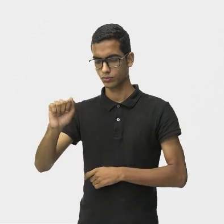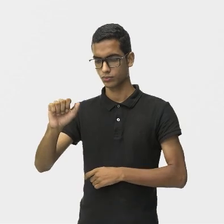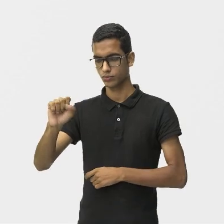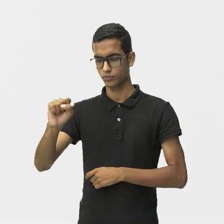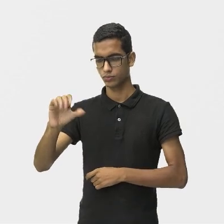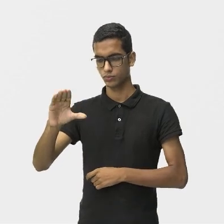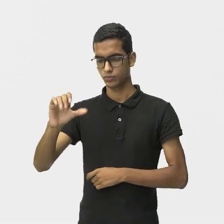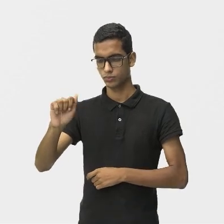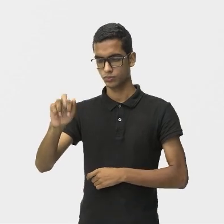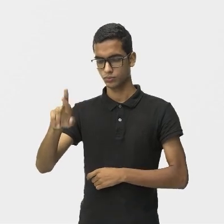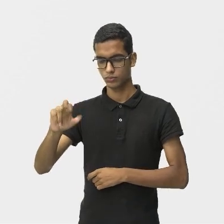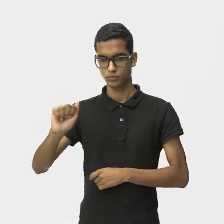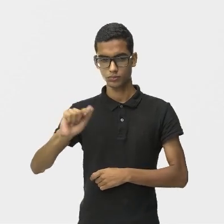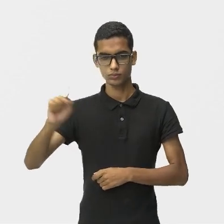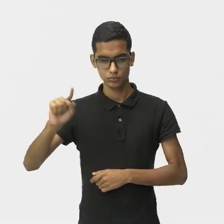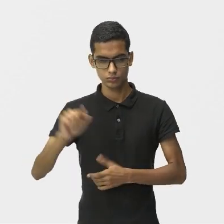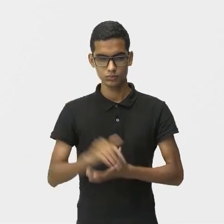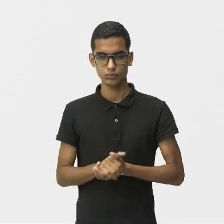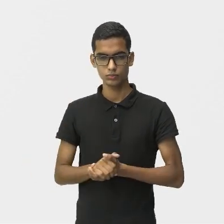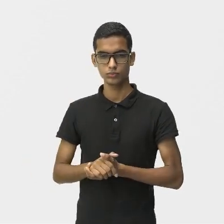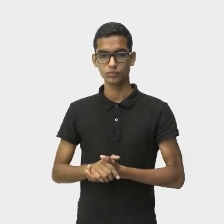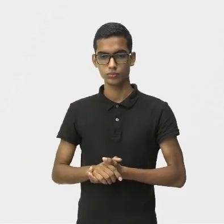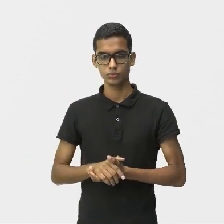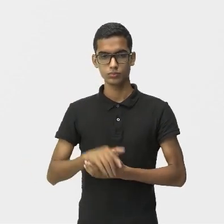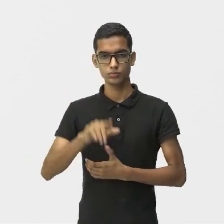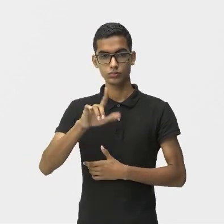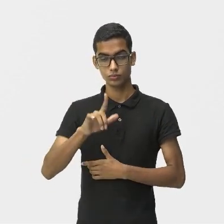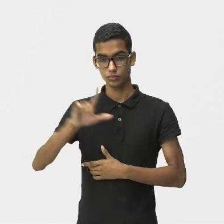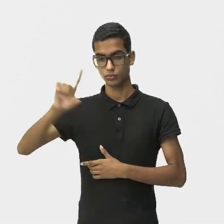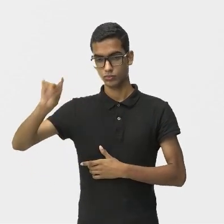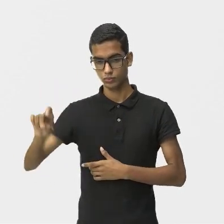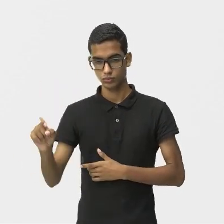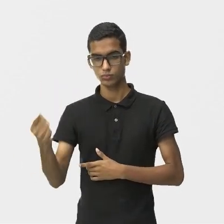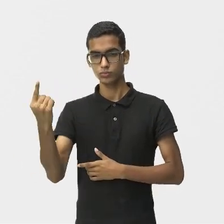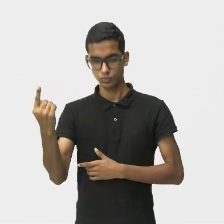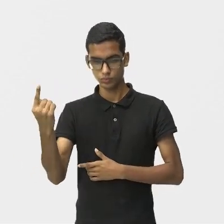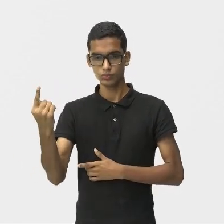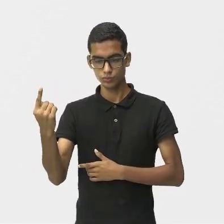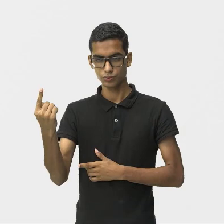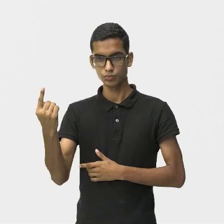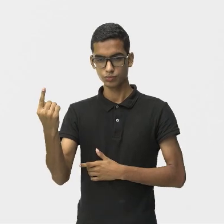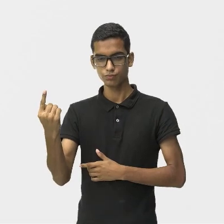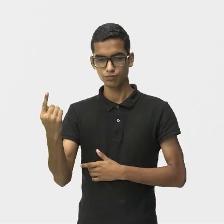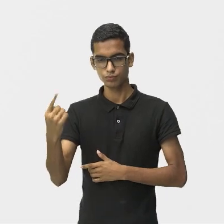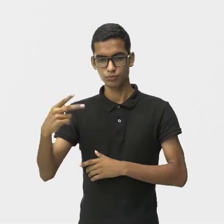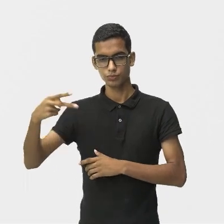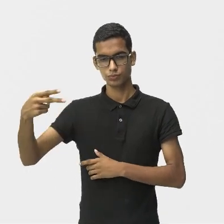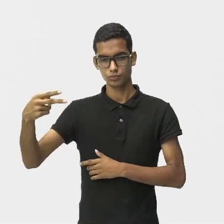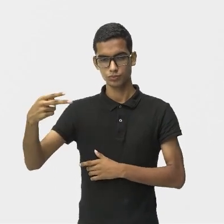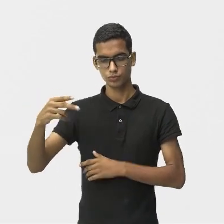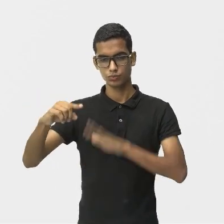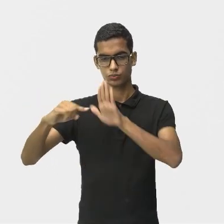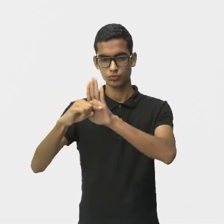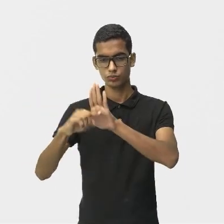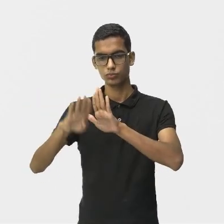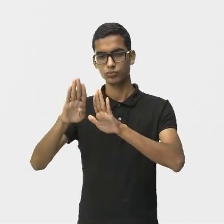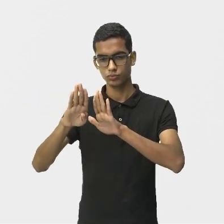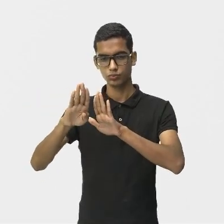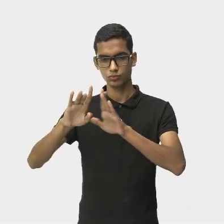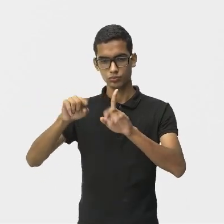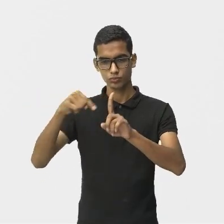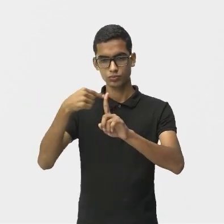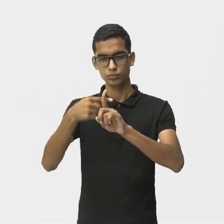igual a menos b mais raiz quadrada de delta sobre